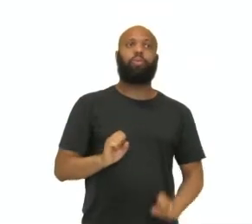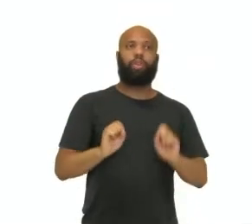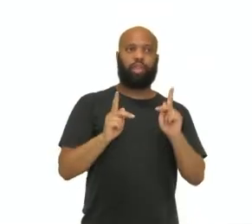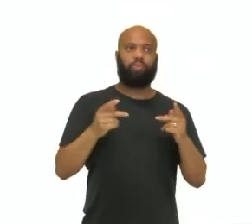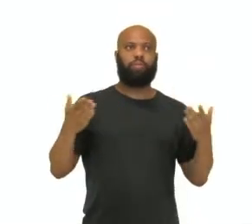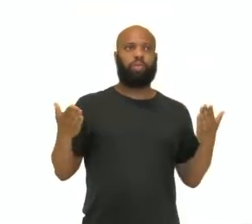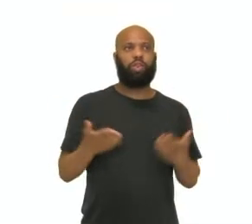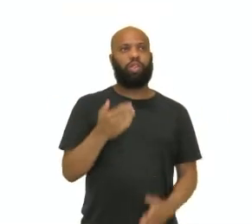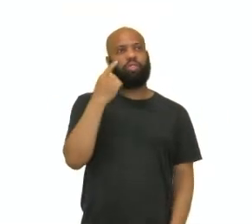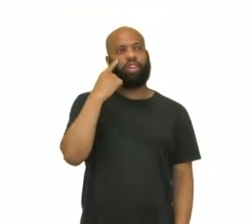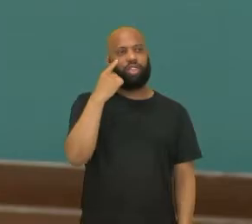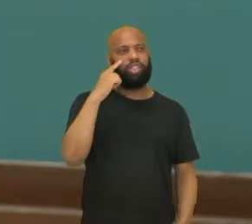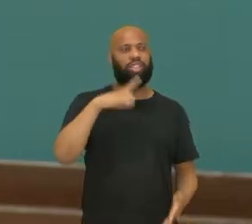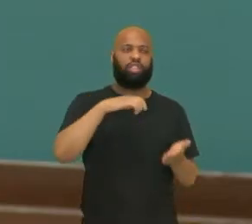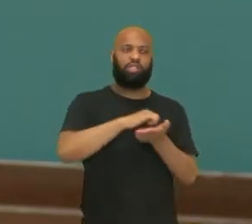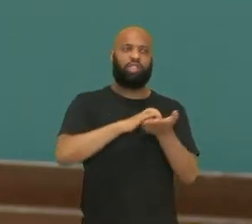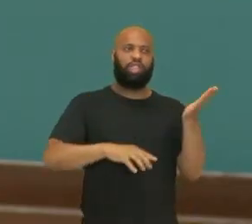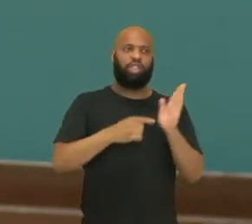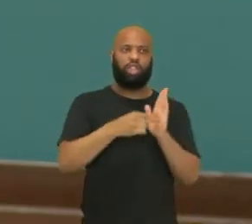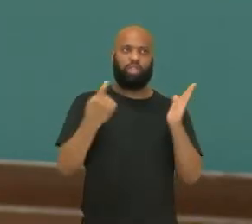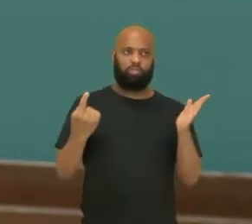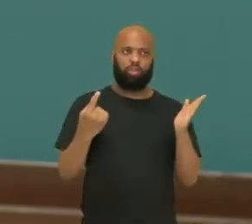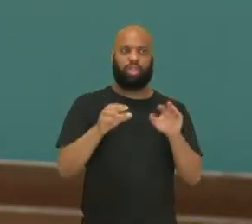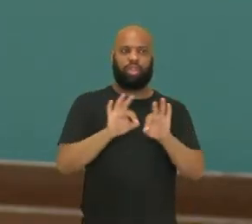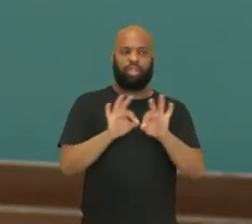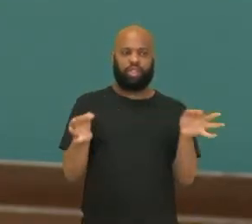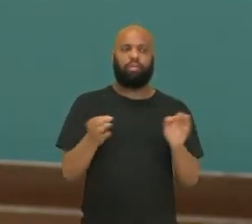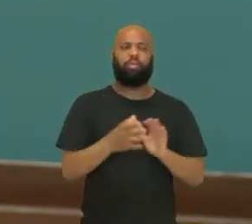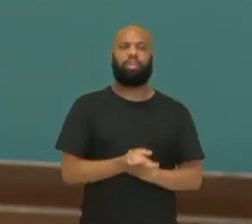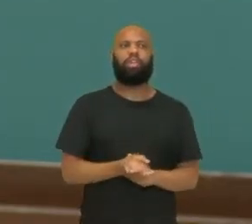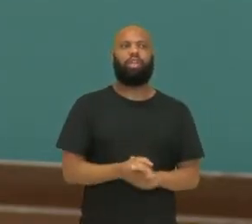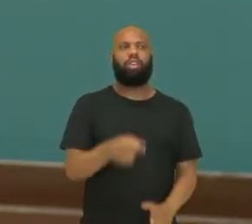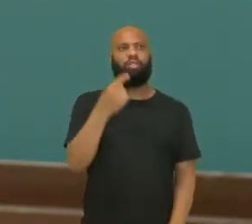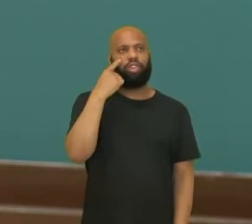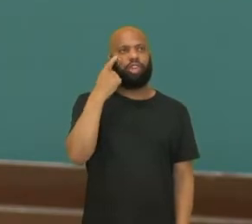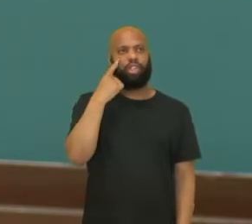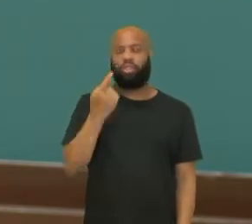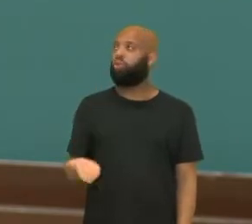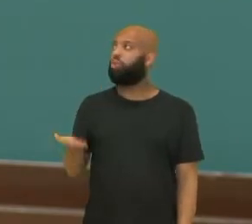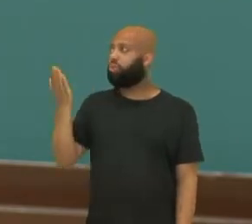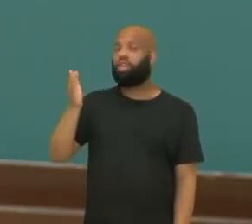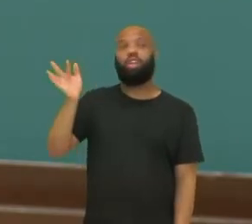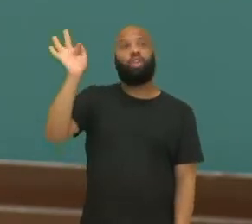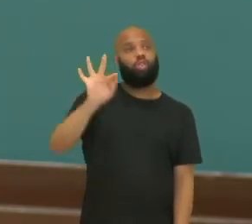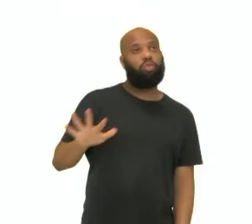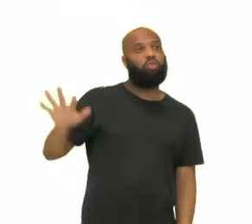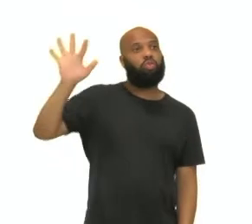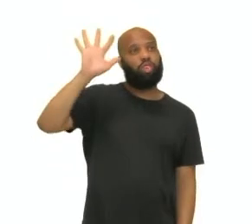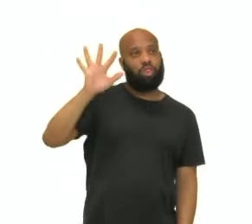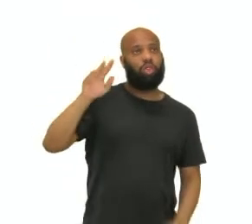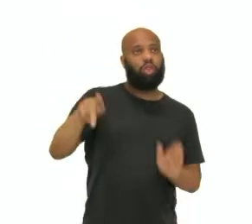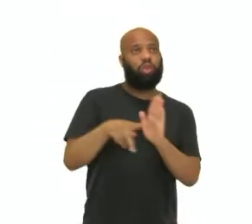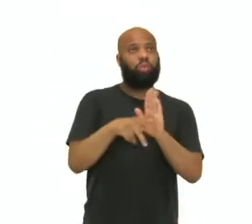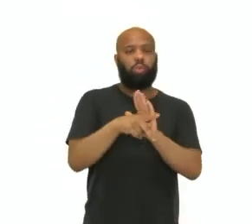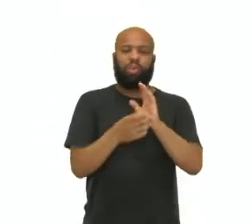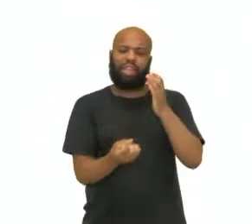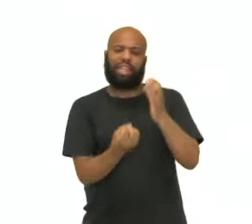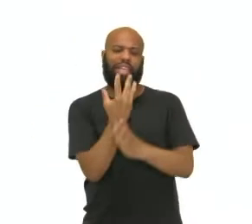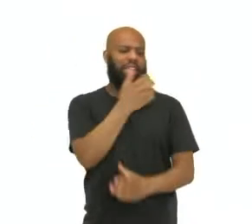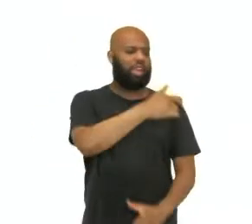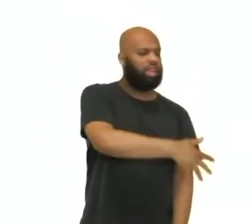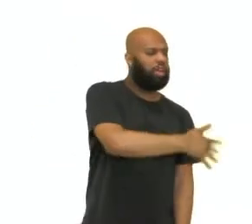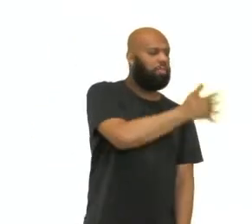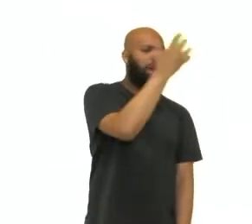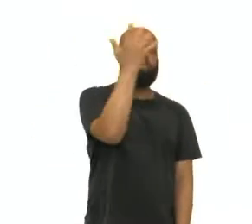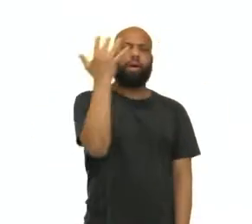ideia, então agora vamos fazer uma atividade bem simples. Essa atividade ele fala o seguinte: sobre o fenômeno de formação